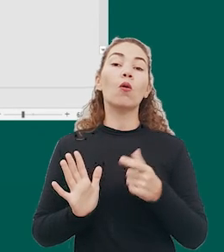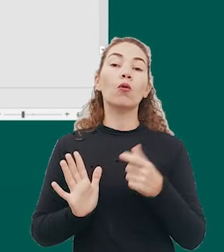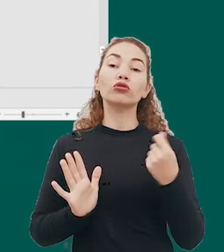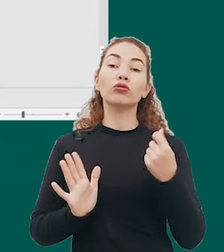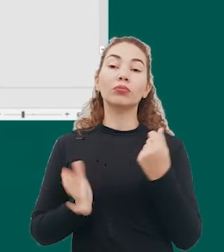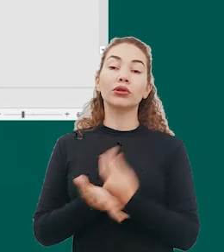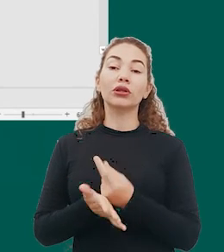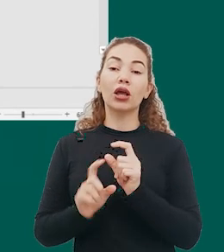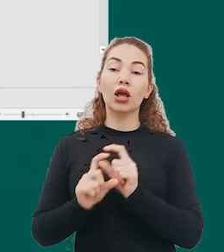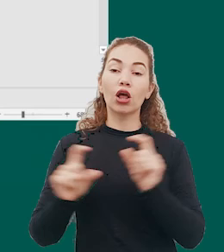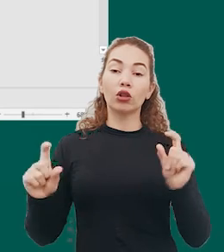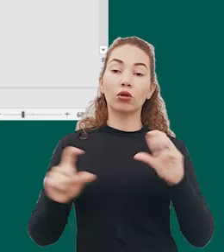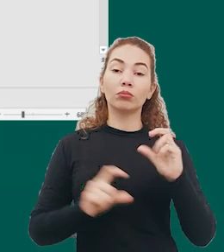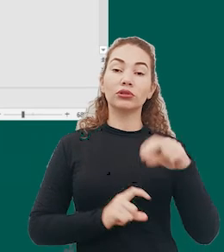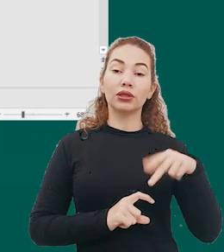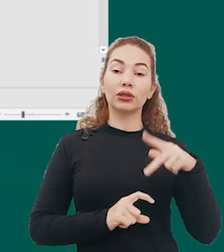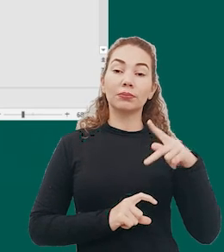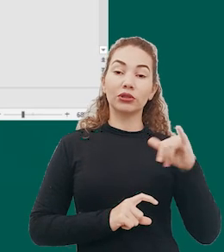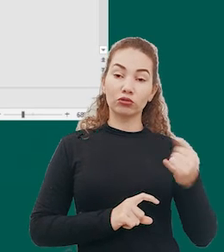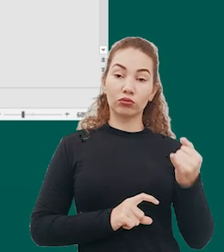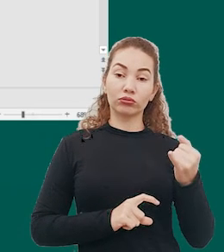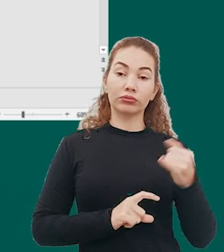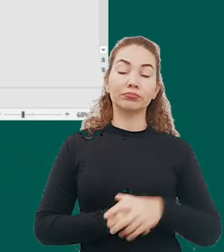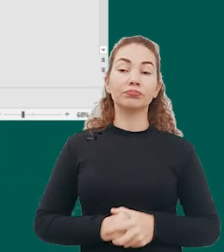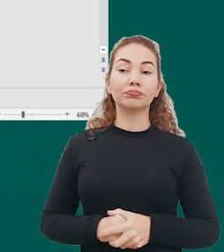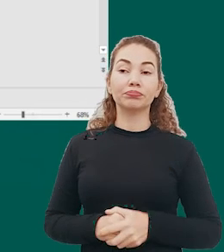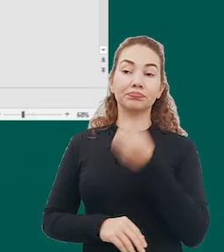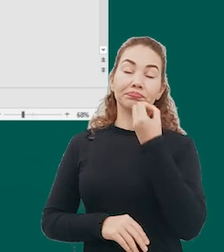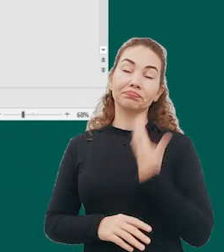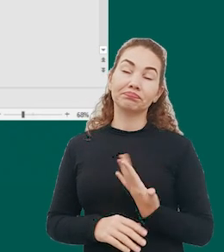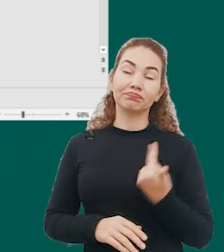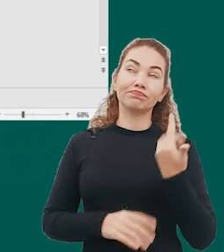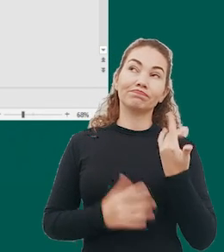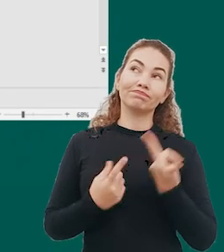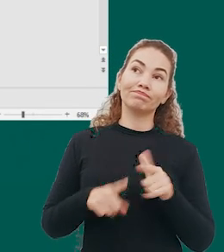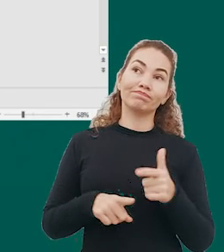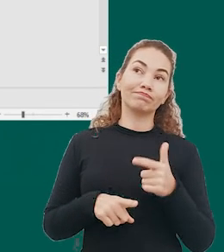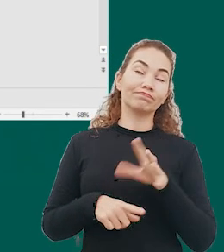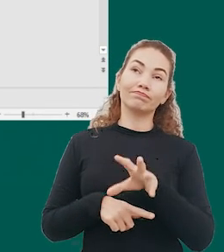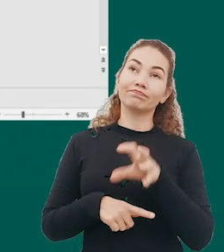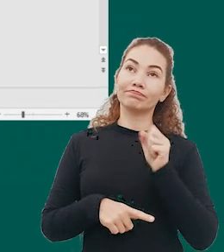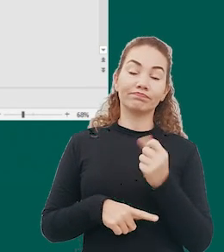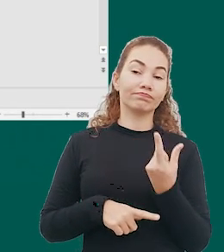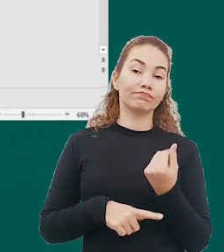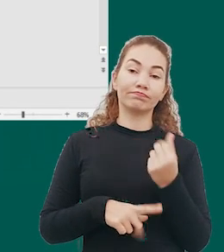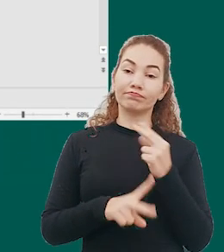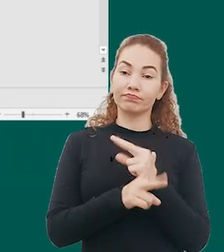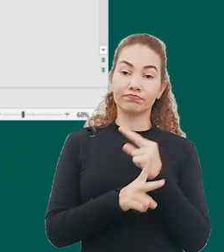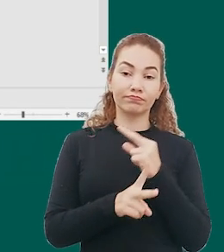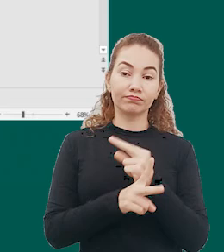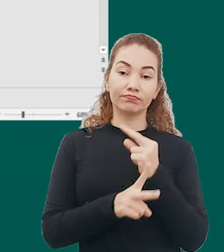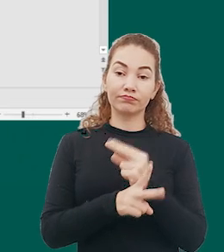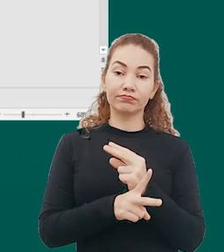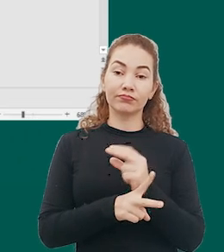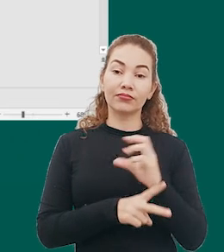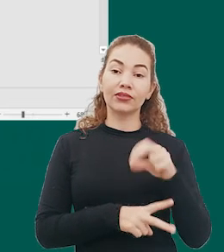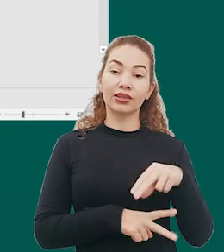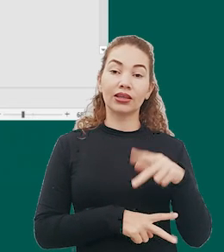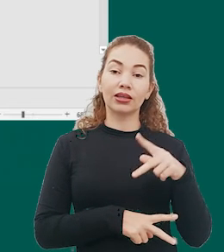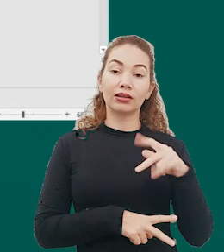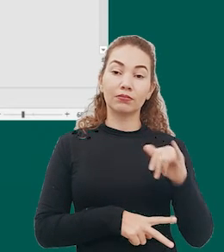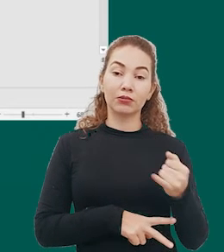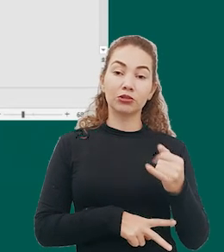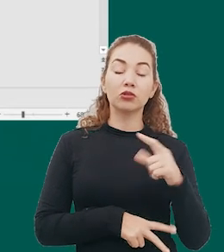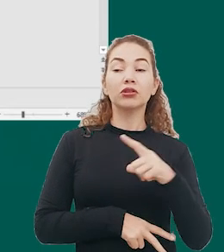com nome e CNPJ. Bom, mas eu não peguei dinheiro emprestado de um CNPJ,